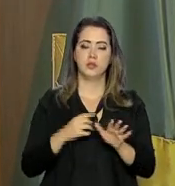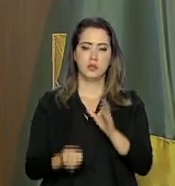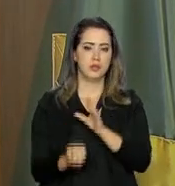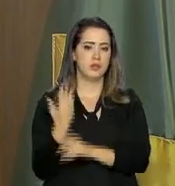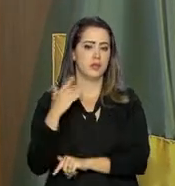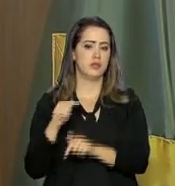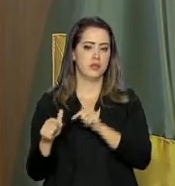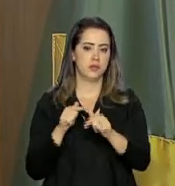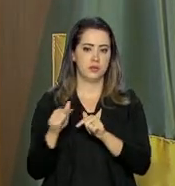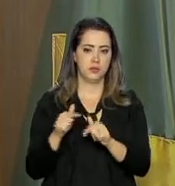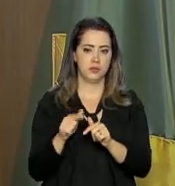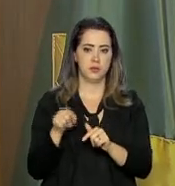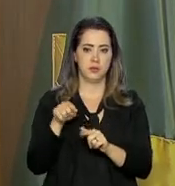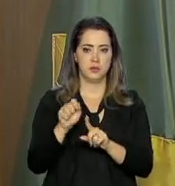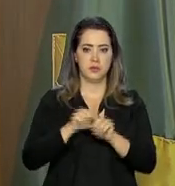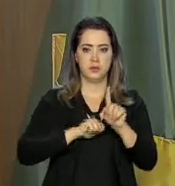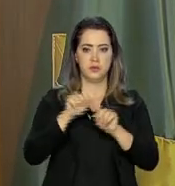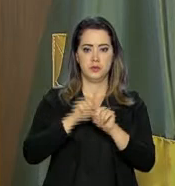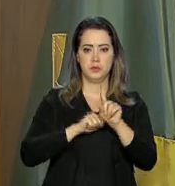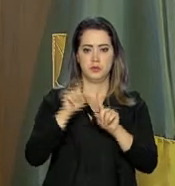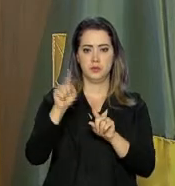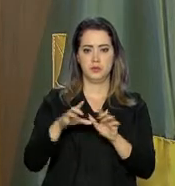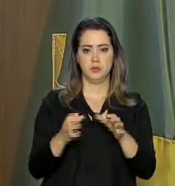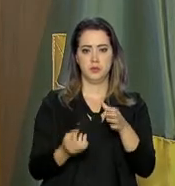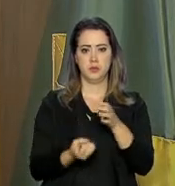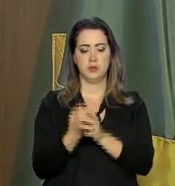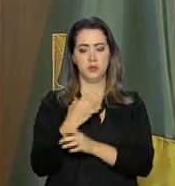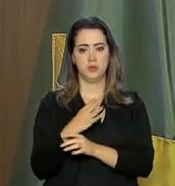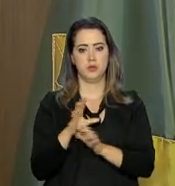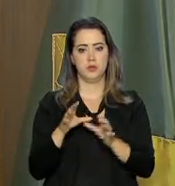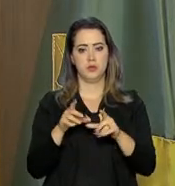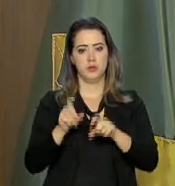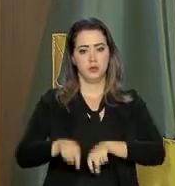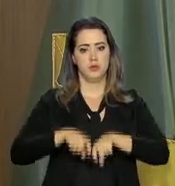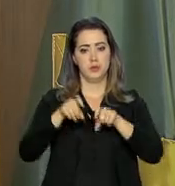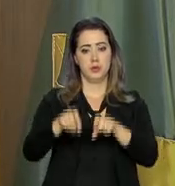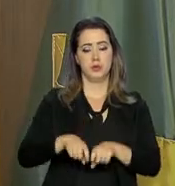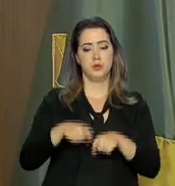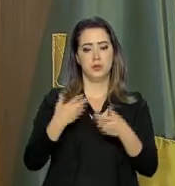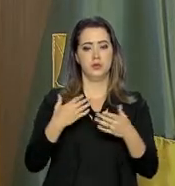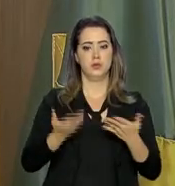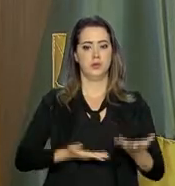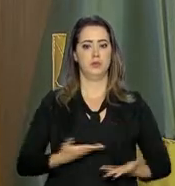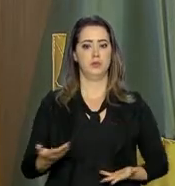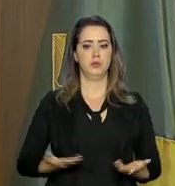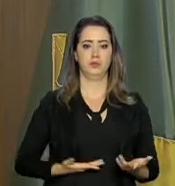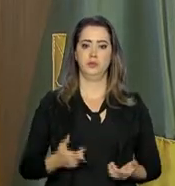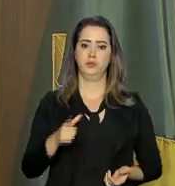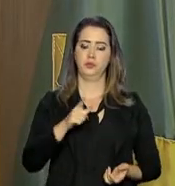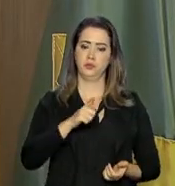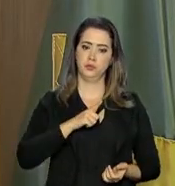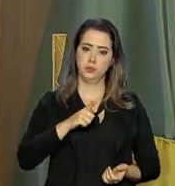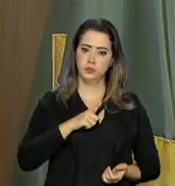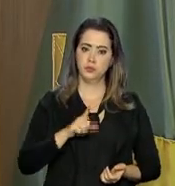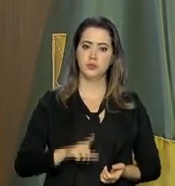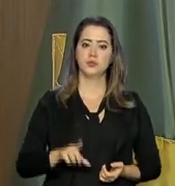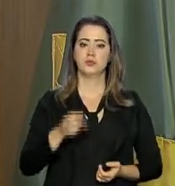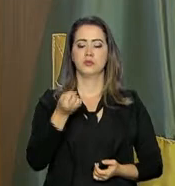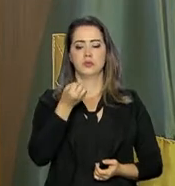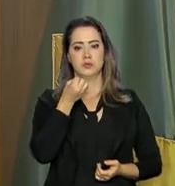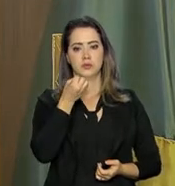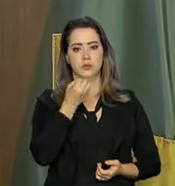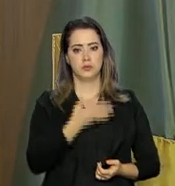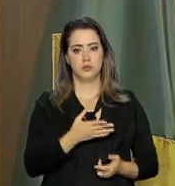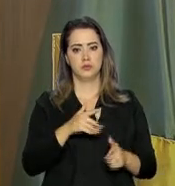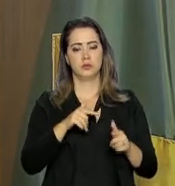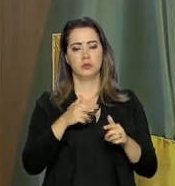emprego nesse mês setor da agricultura setor de serviços tiveram uma uma visão bem destacada